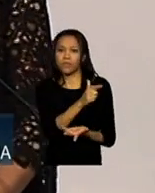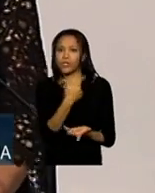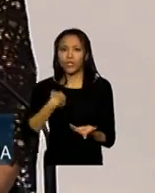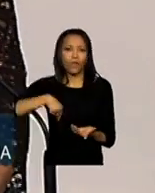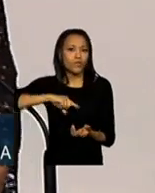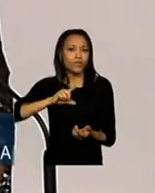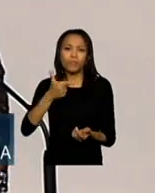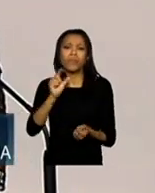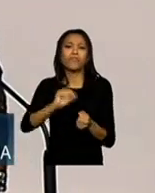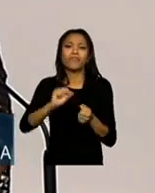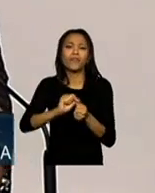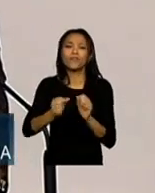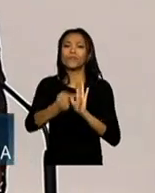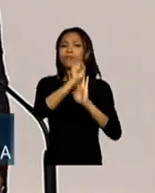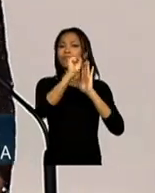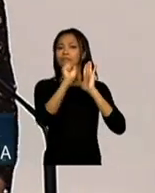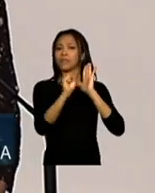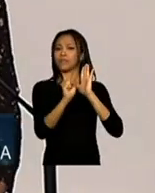feito